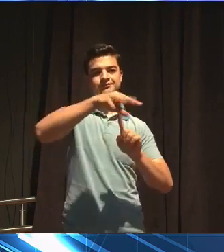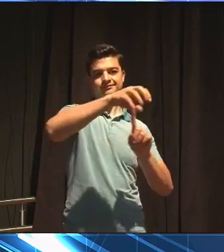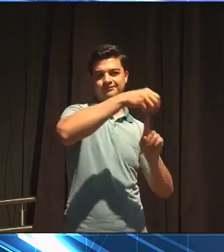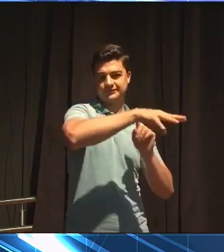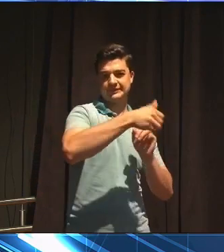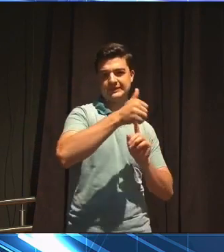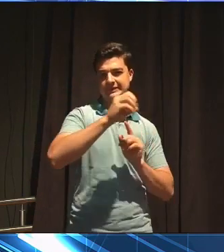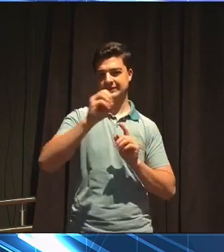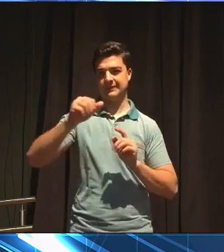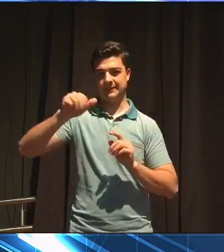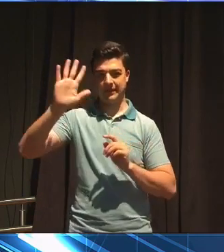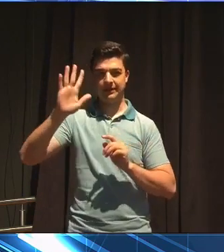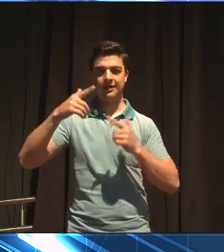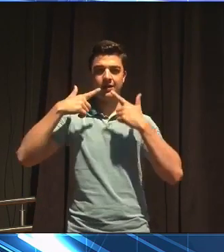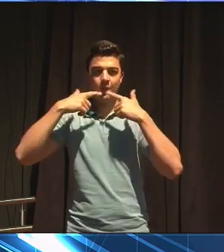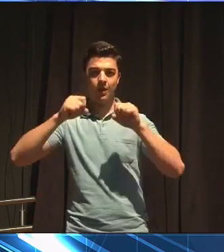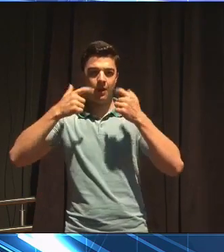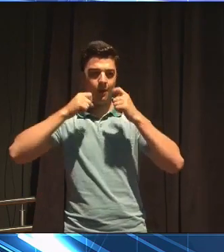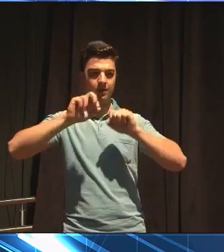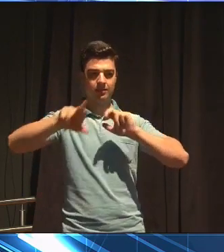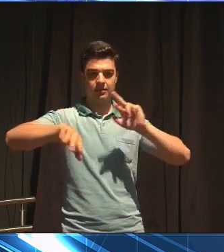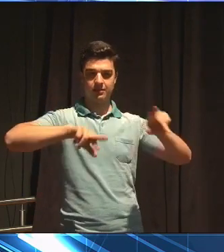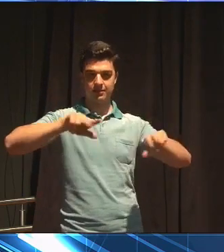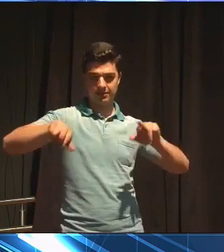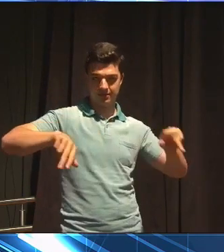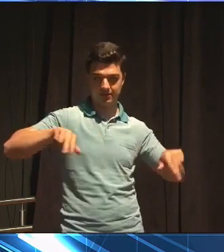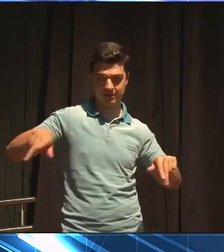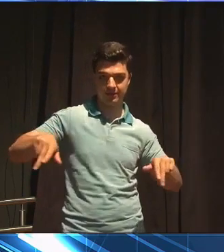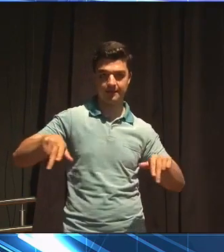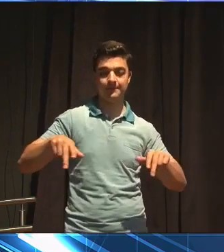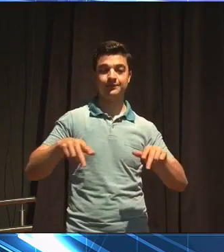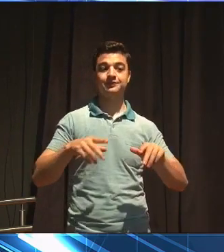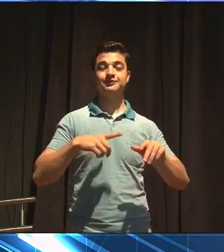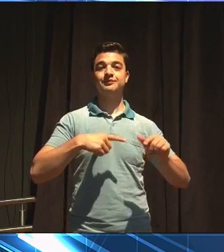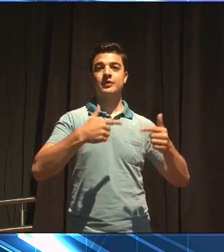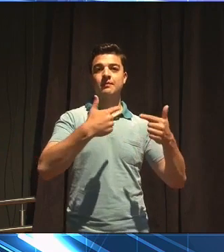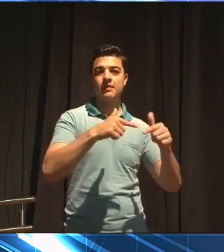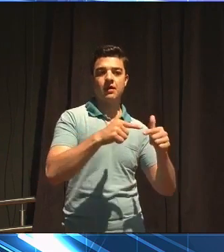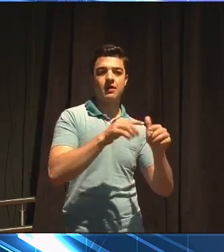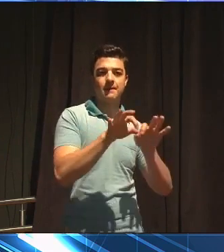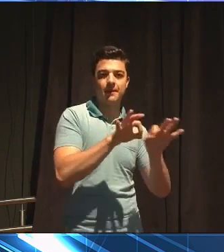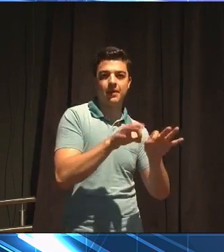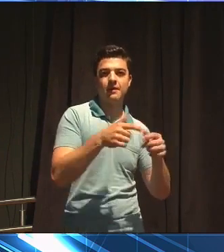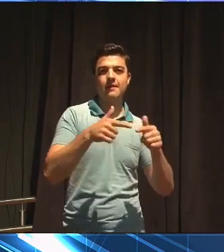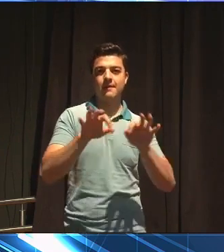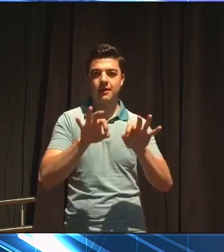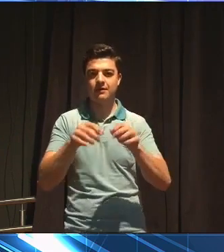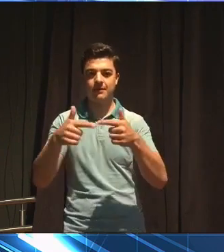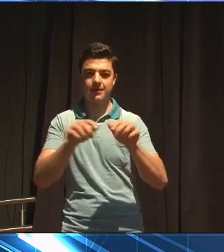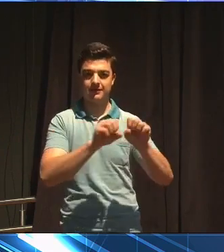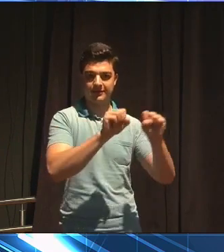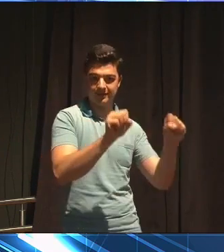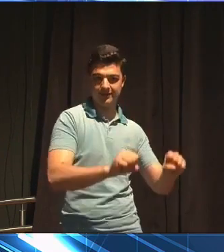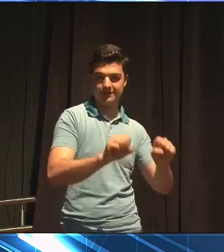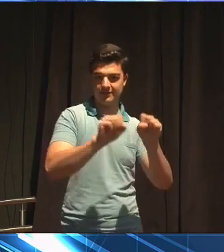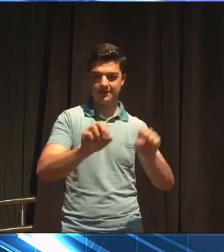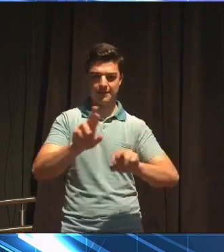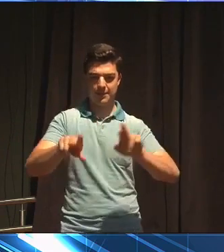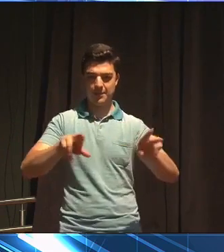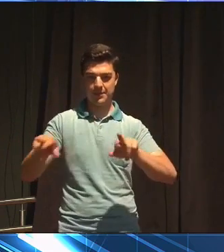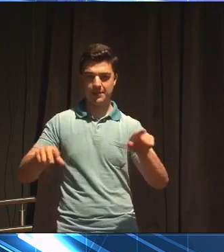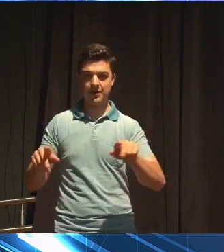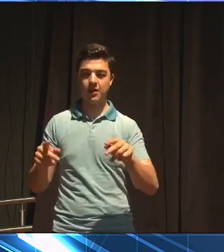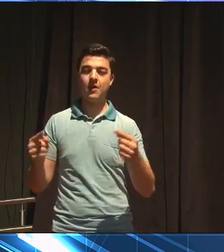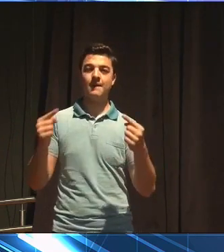em N linguagens diferentes. Cada aplicação que é cuidada por um time ou pelo outro vão ter níveis